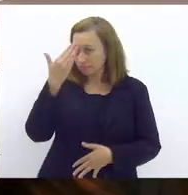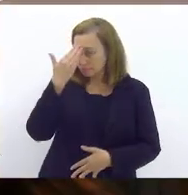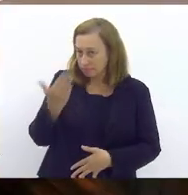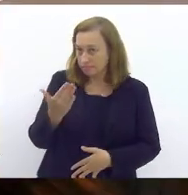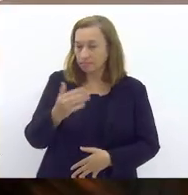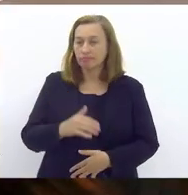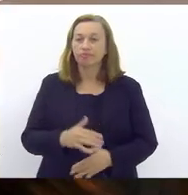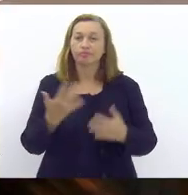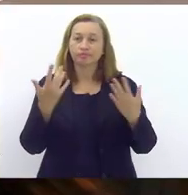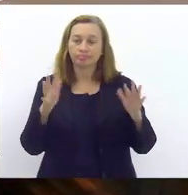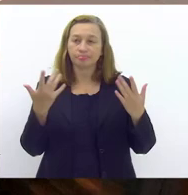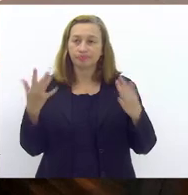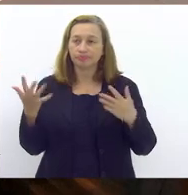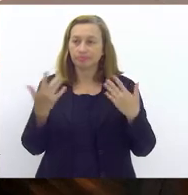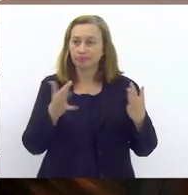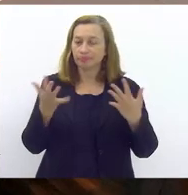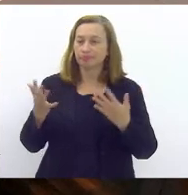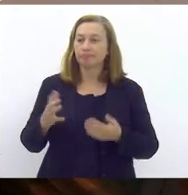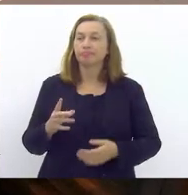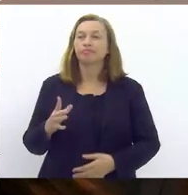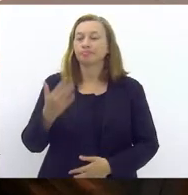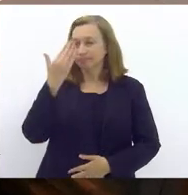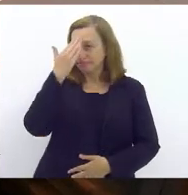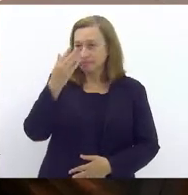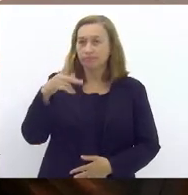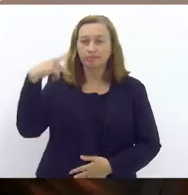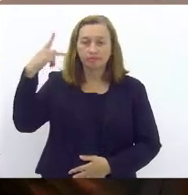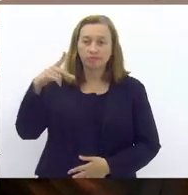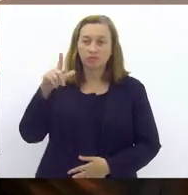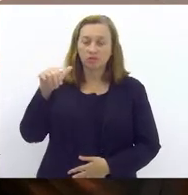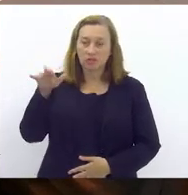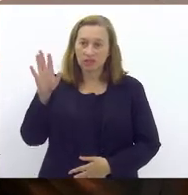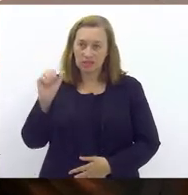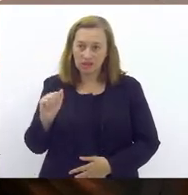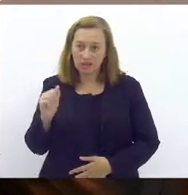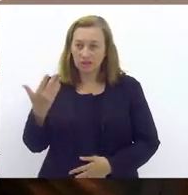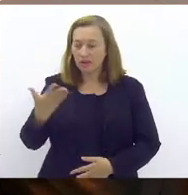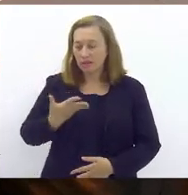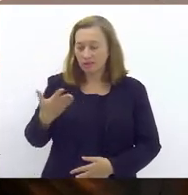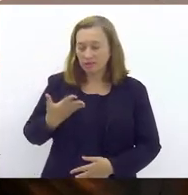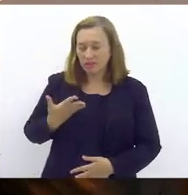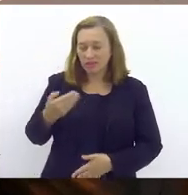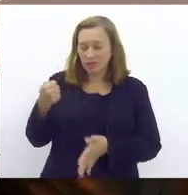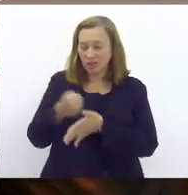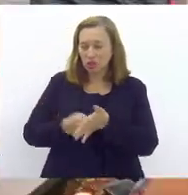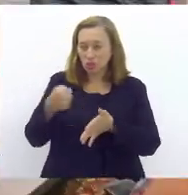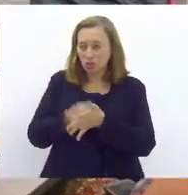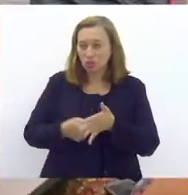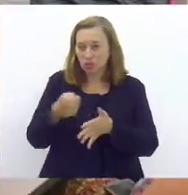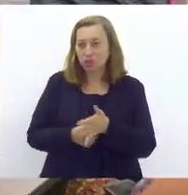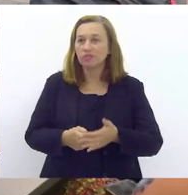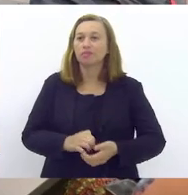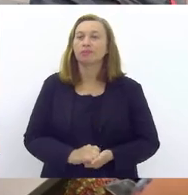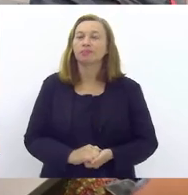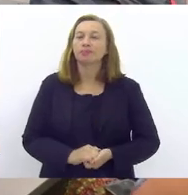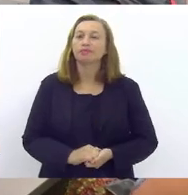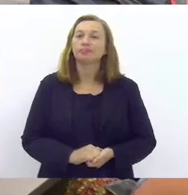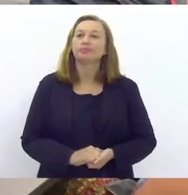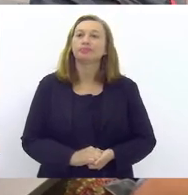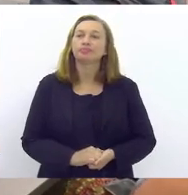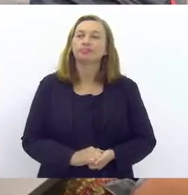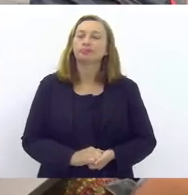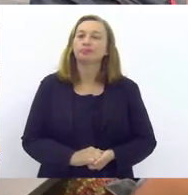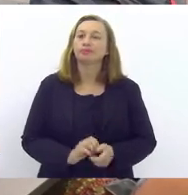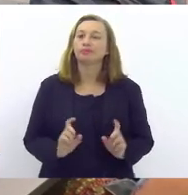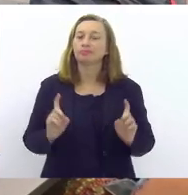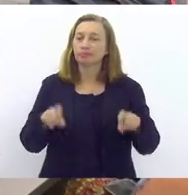obrigada, senhor. Obrigado, vereadora Luciana Novaes, companheira querida, aguerrida, de luta, um mandato exemplar